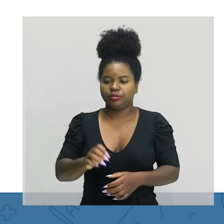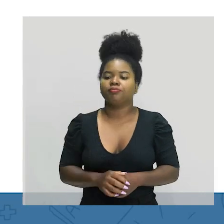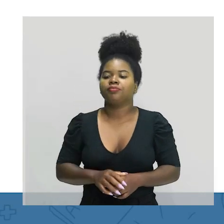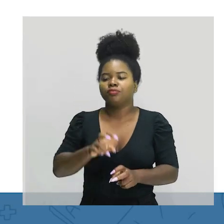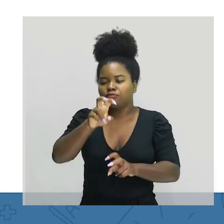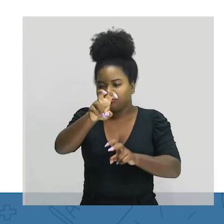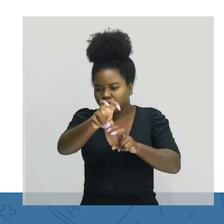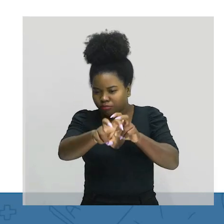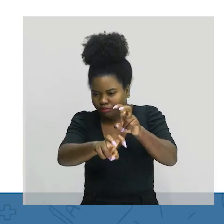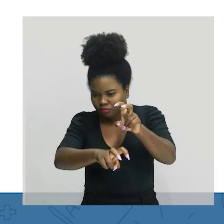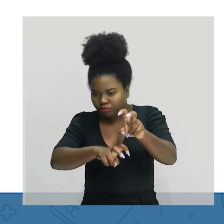balanço fica a uma altura de